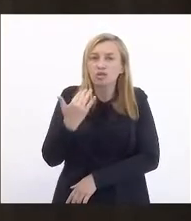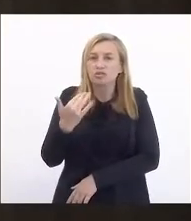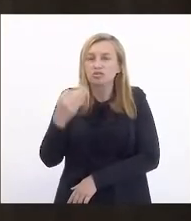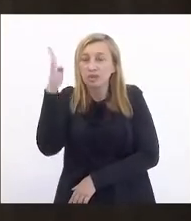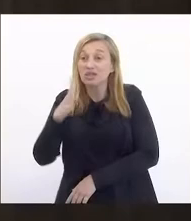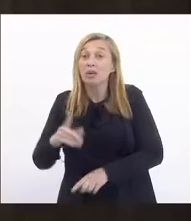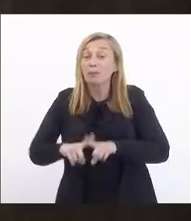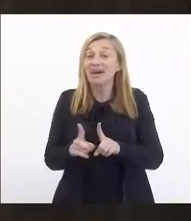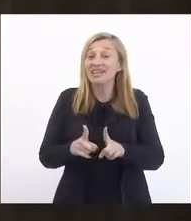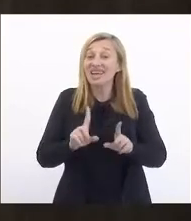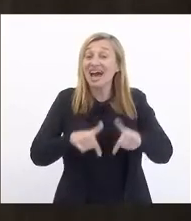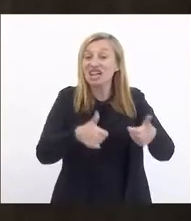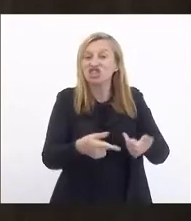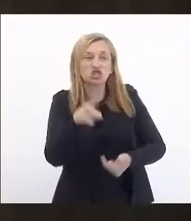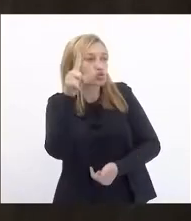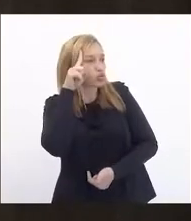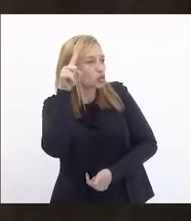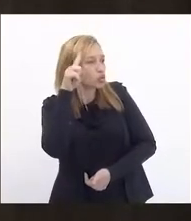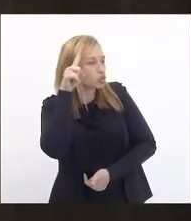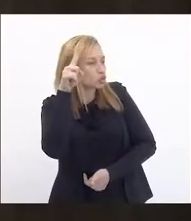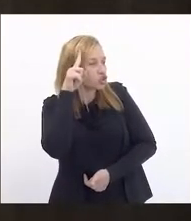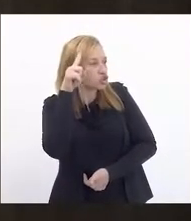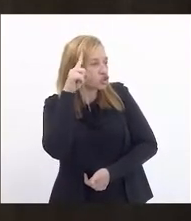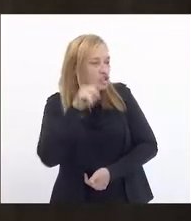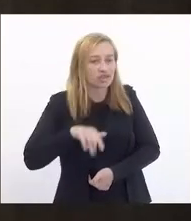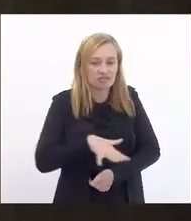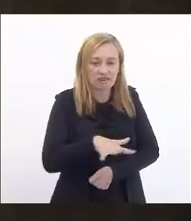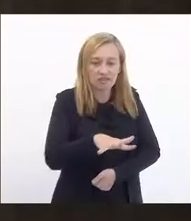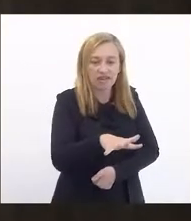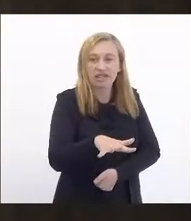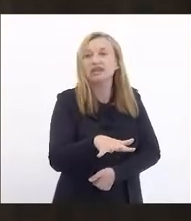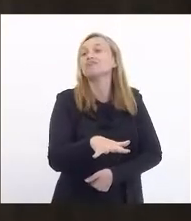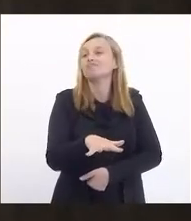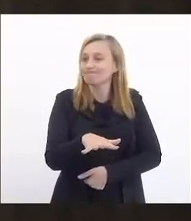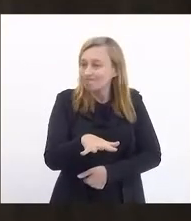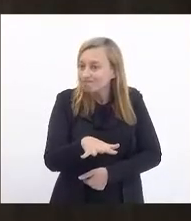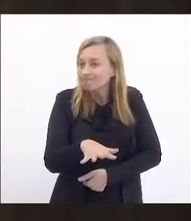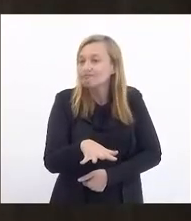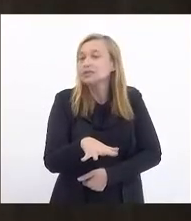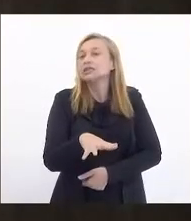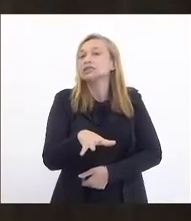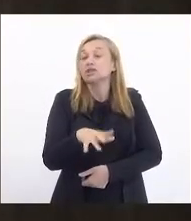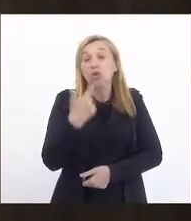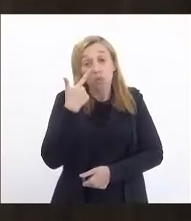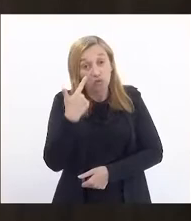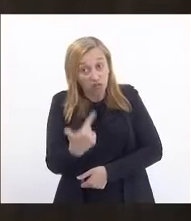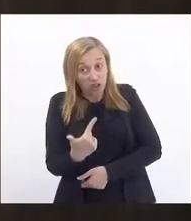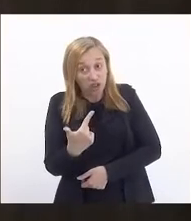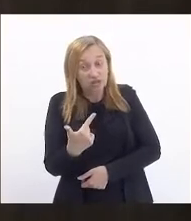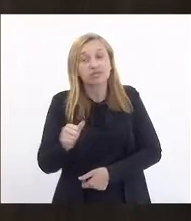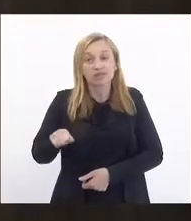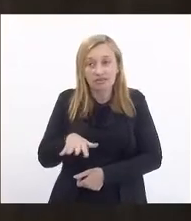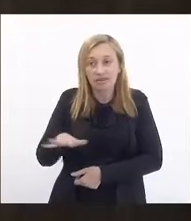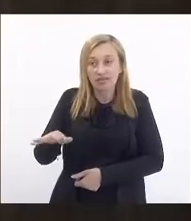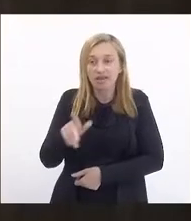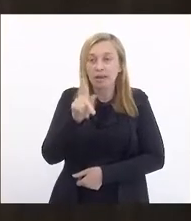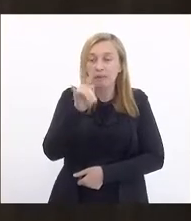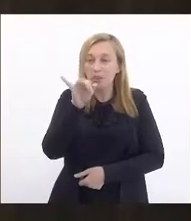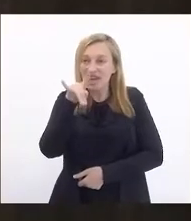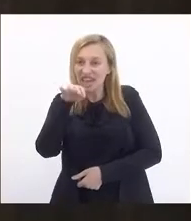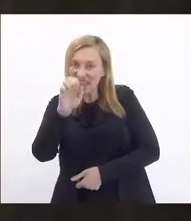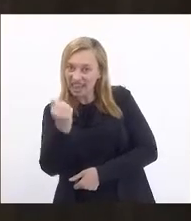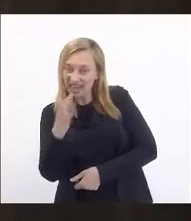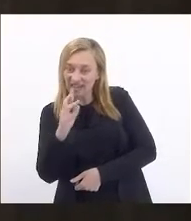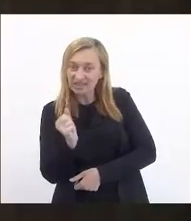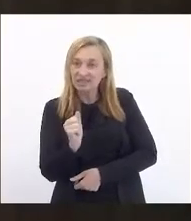todos os dias no chão da favela e da periferia e como vemos na favela da Palmeirinha